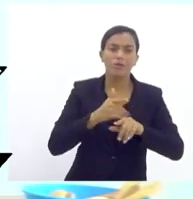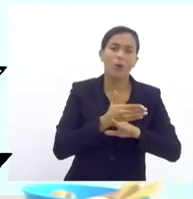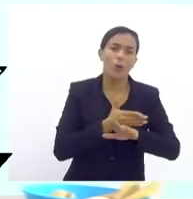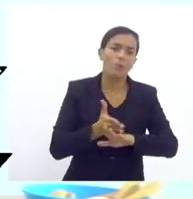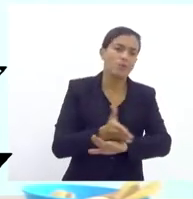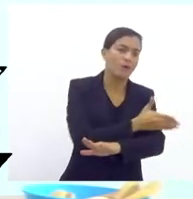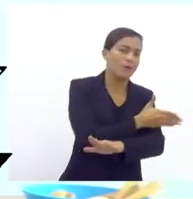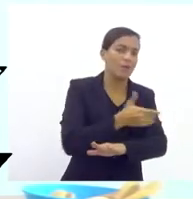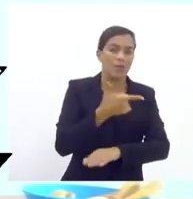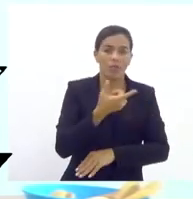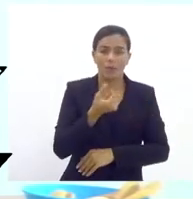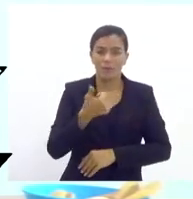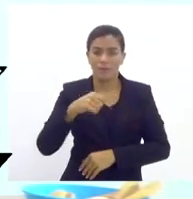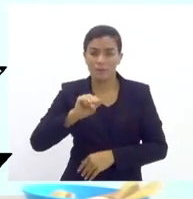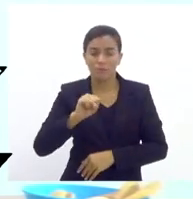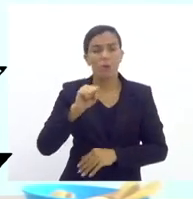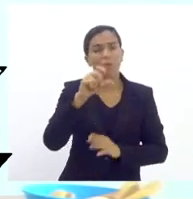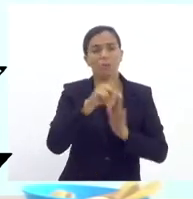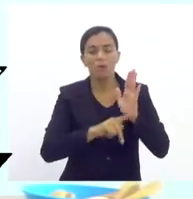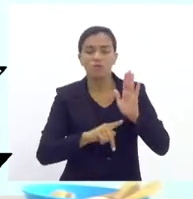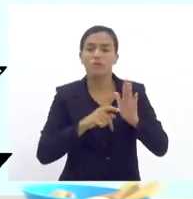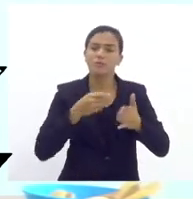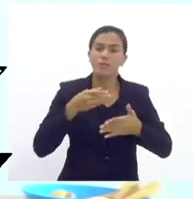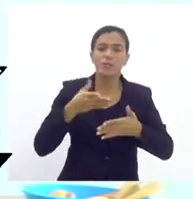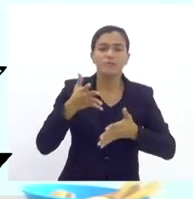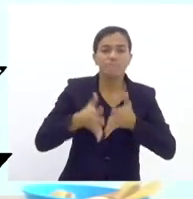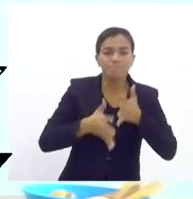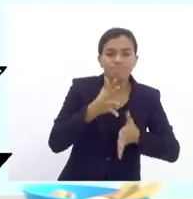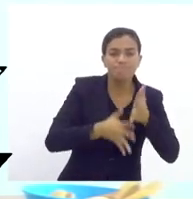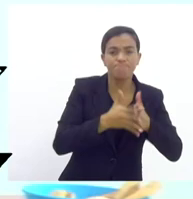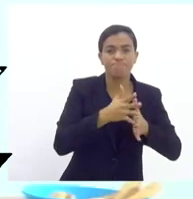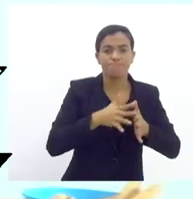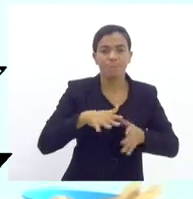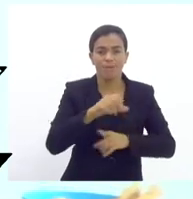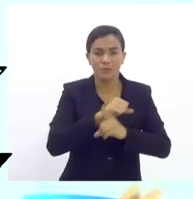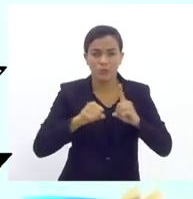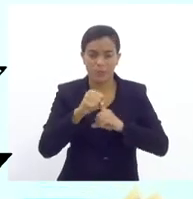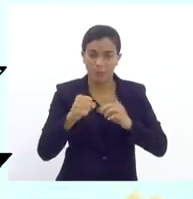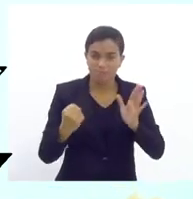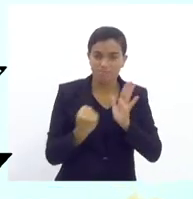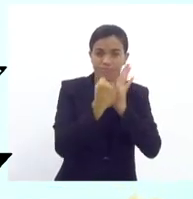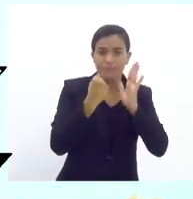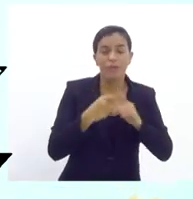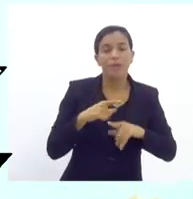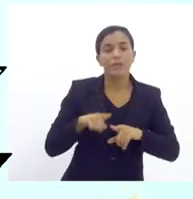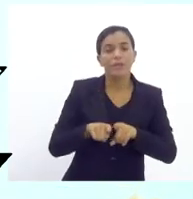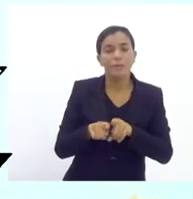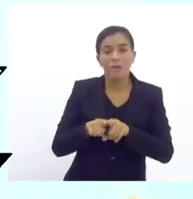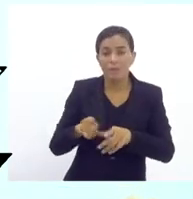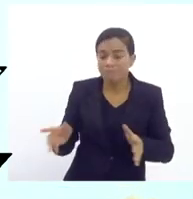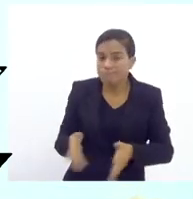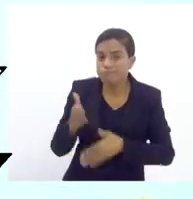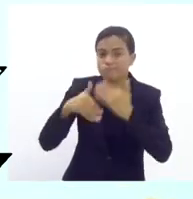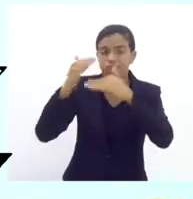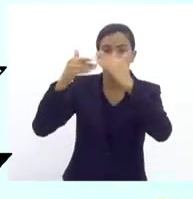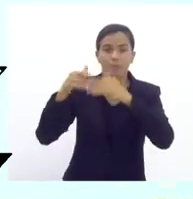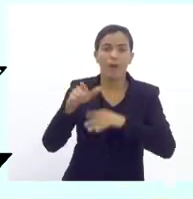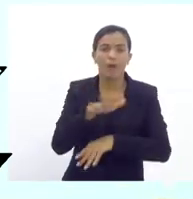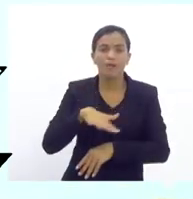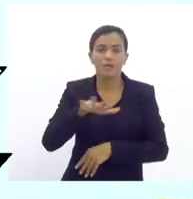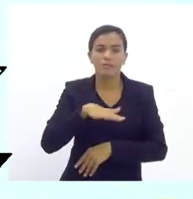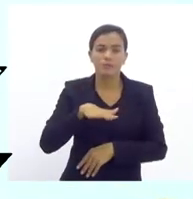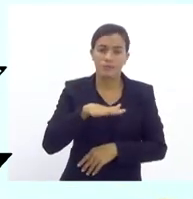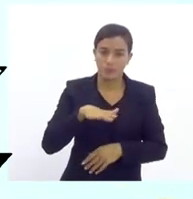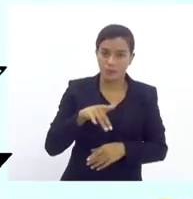2018 em projetos de impacto social que começou de fato esta crise migratória acelerar por causa das condições